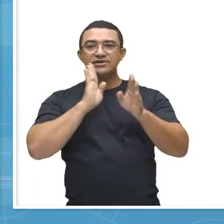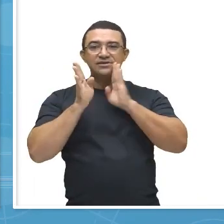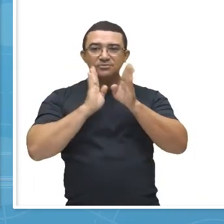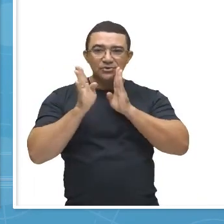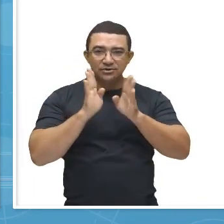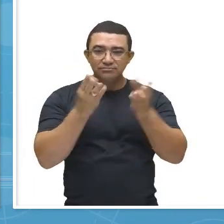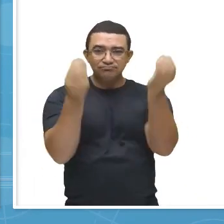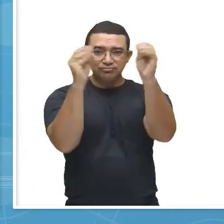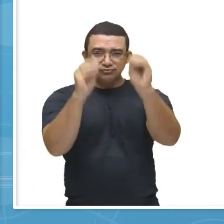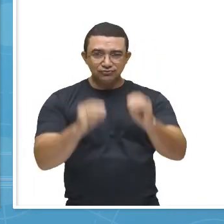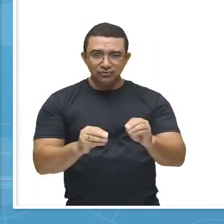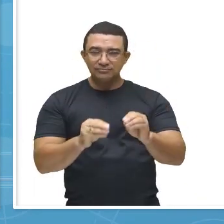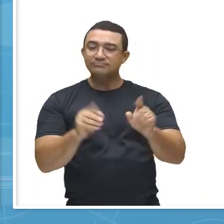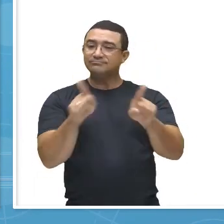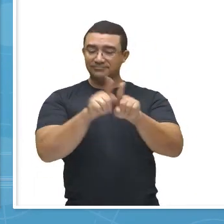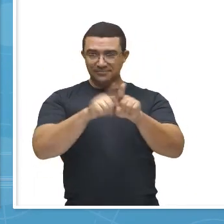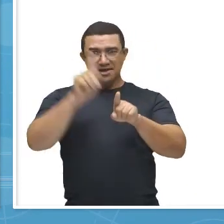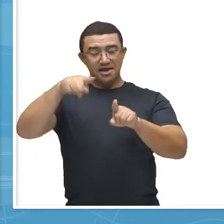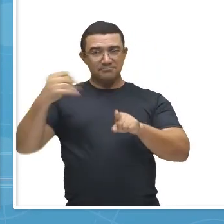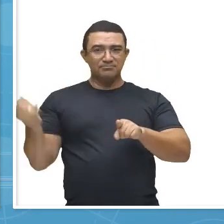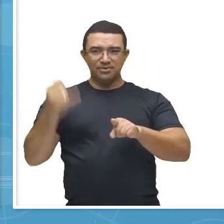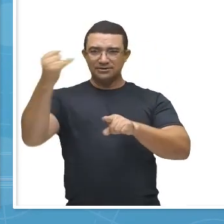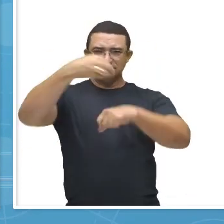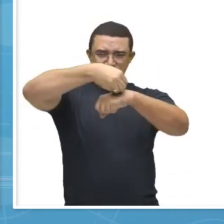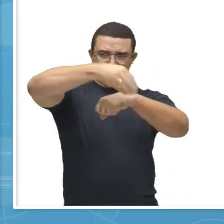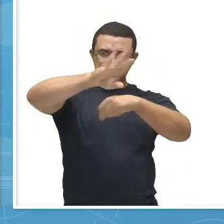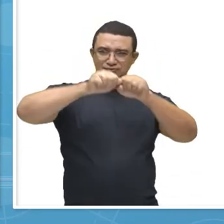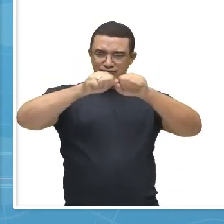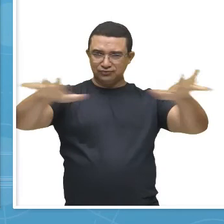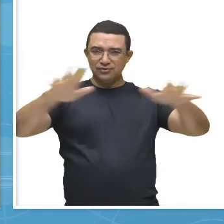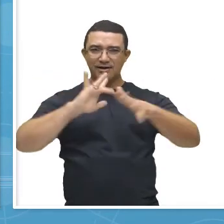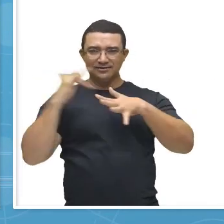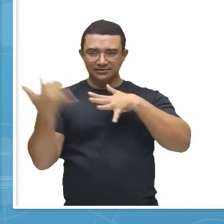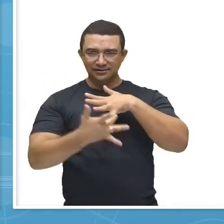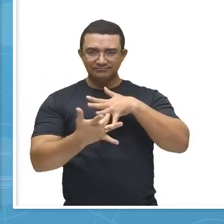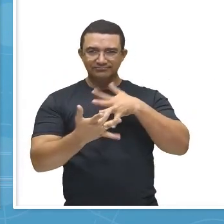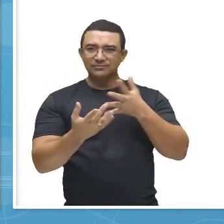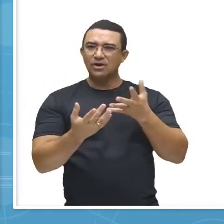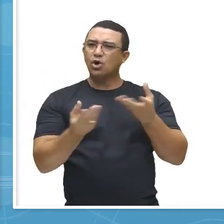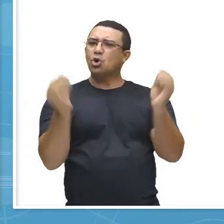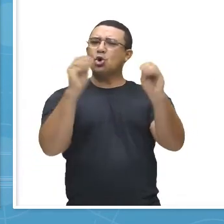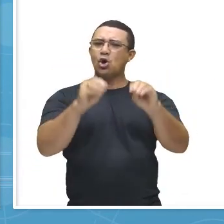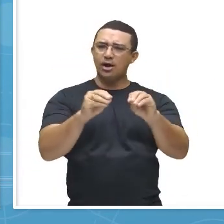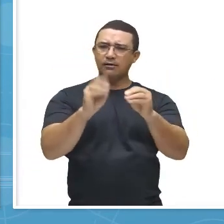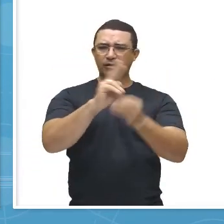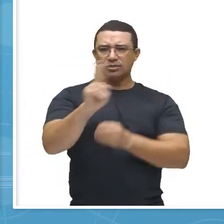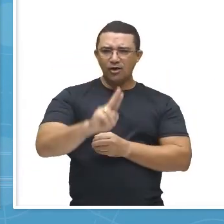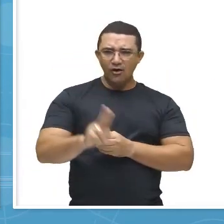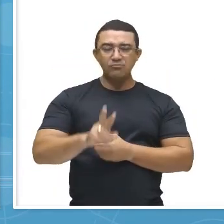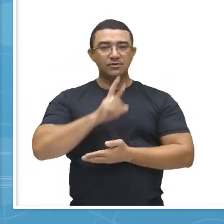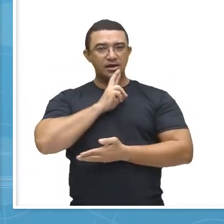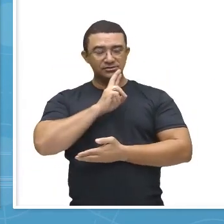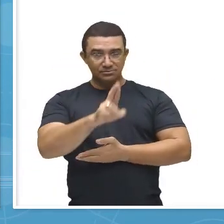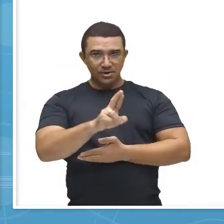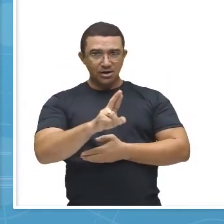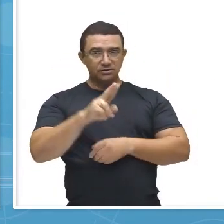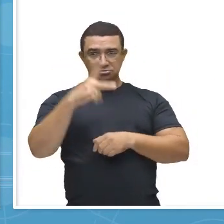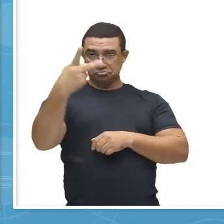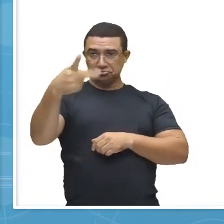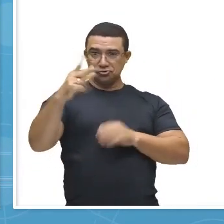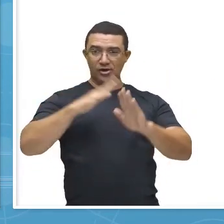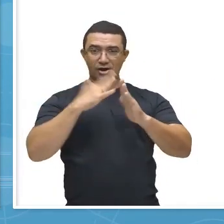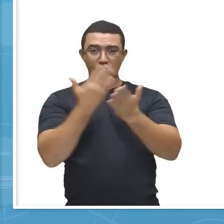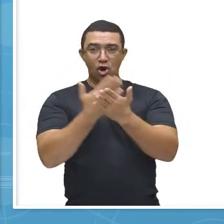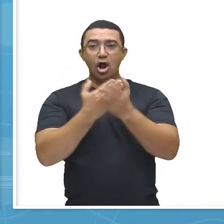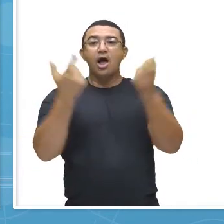e vai estar contribuindo com nossas redes sociais. Vamos lá, então, coloca o seu nome, sua resposta, sua escola e de